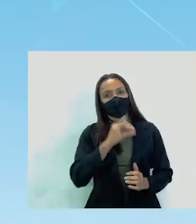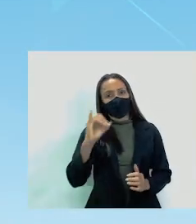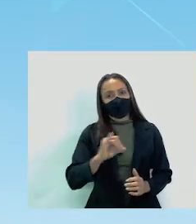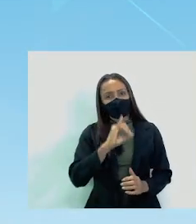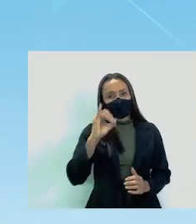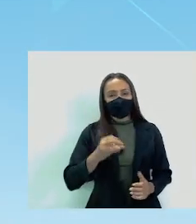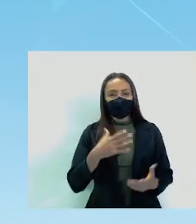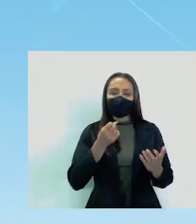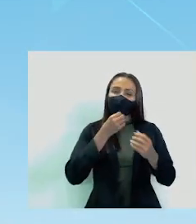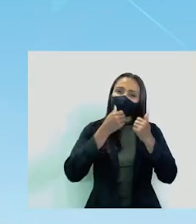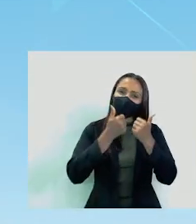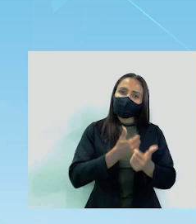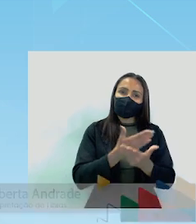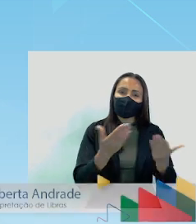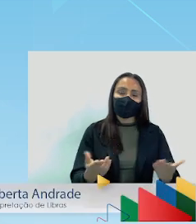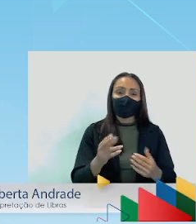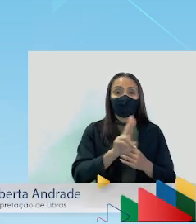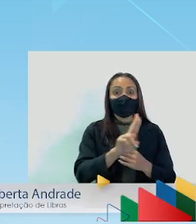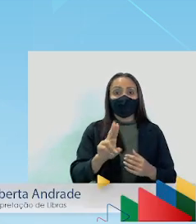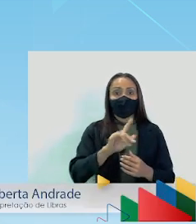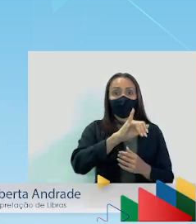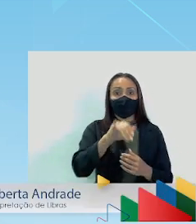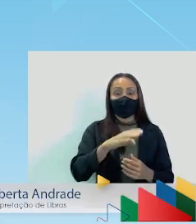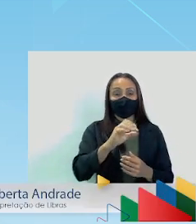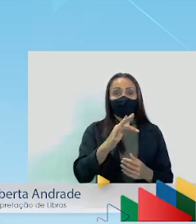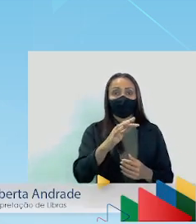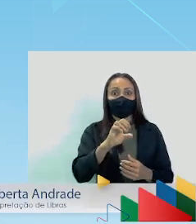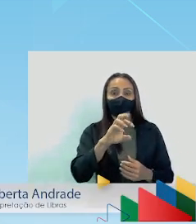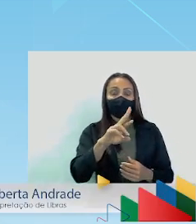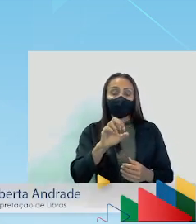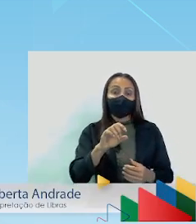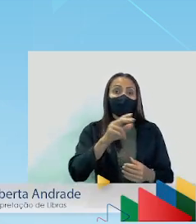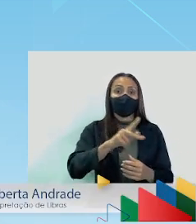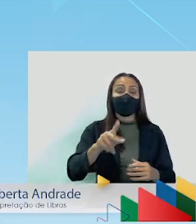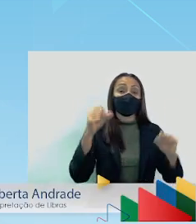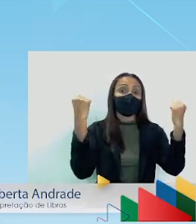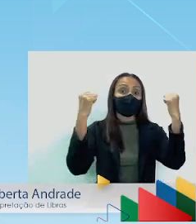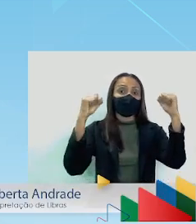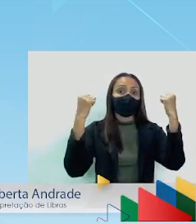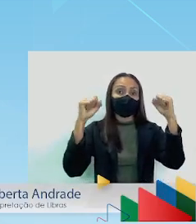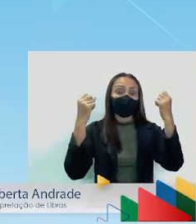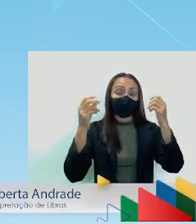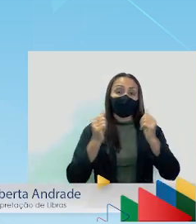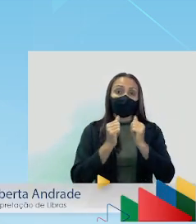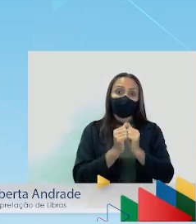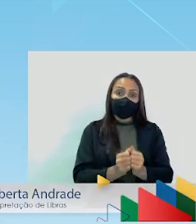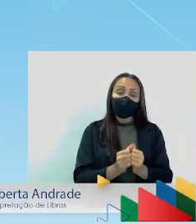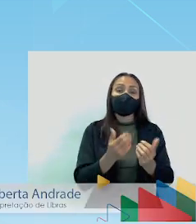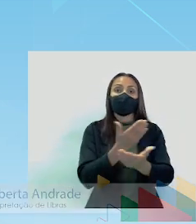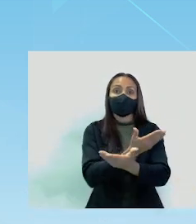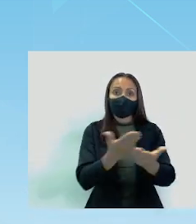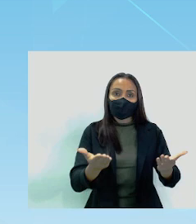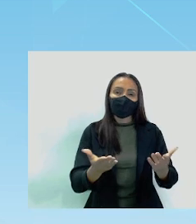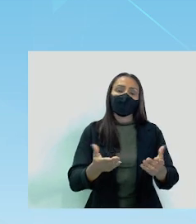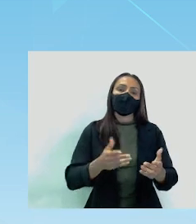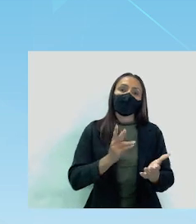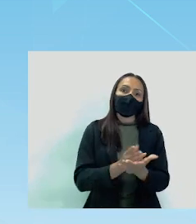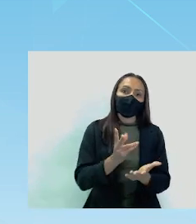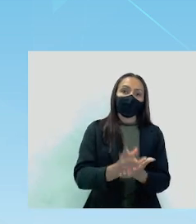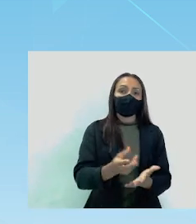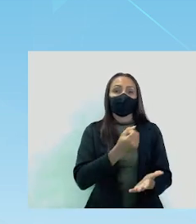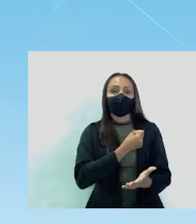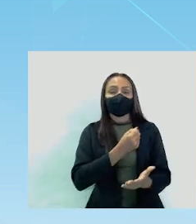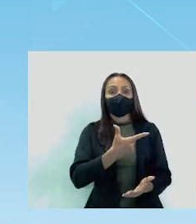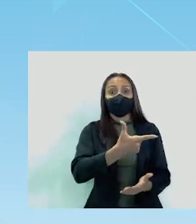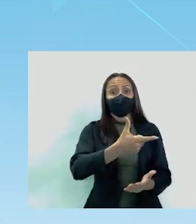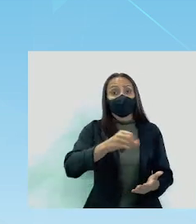Fala pessoal, tudo bem? Meu nome é Jefter Campos, eu sou professor de Educação Física e nós vamos dar continuidade com a nossa aula de número 29,